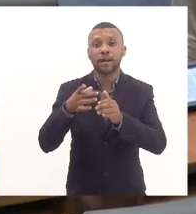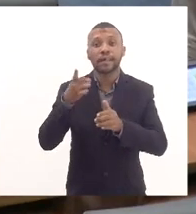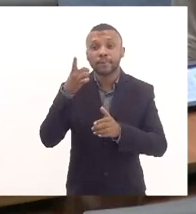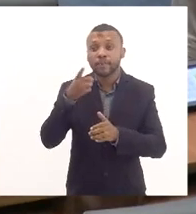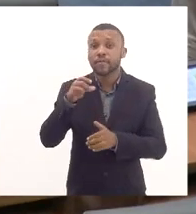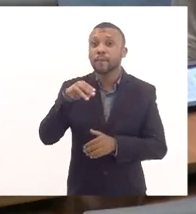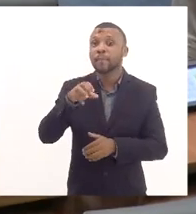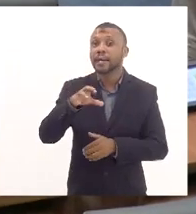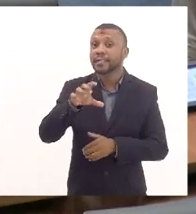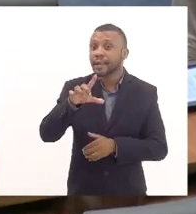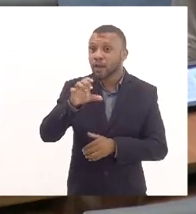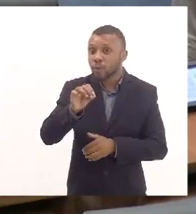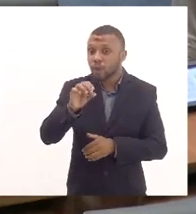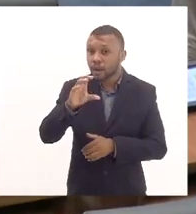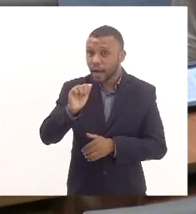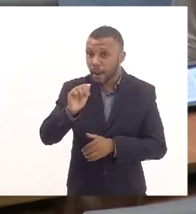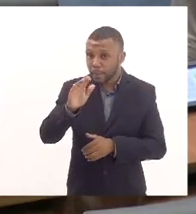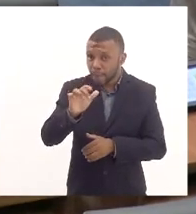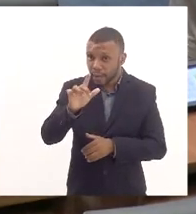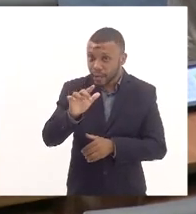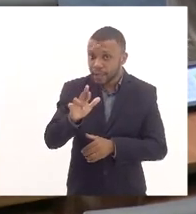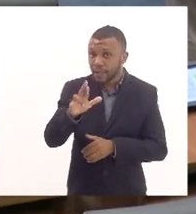Marcelo cabeleireiro